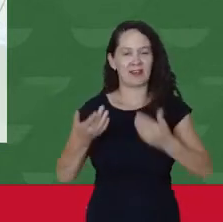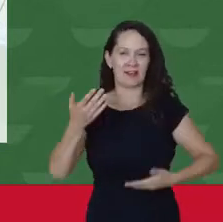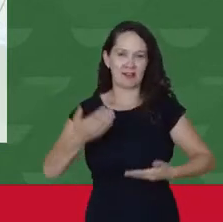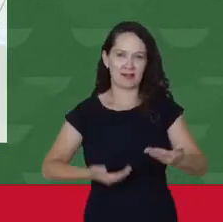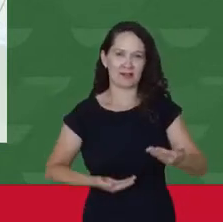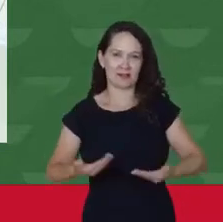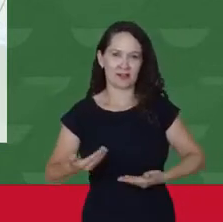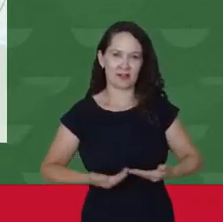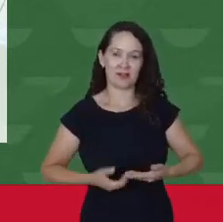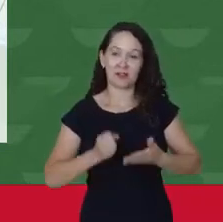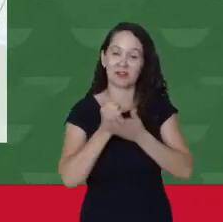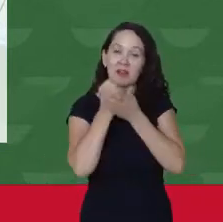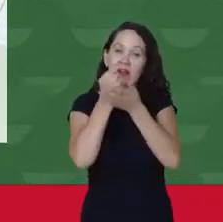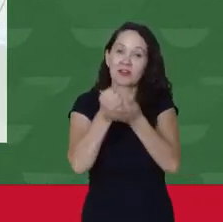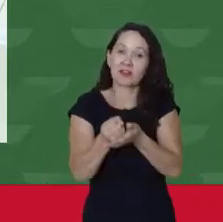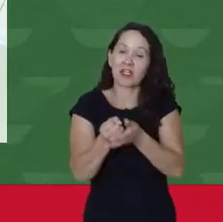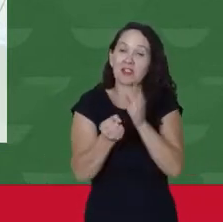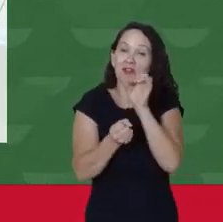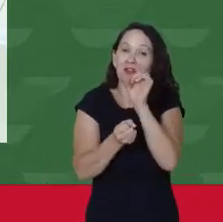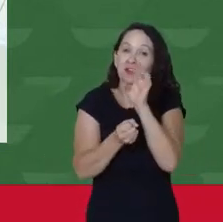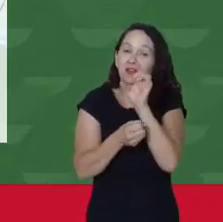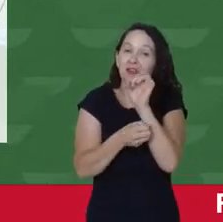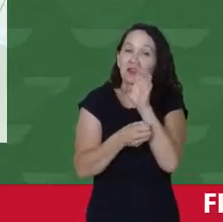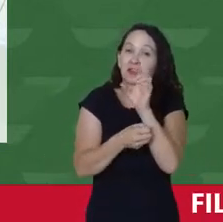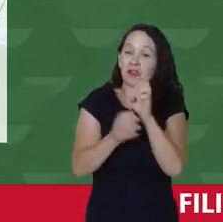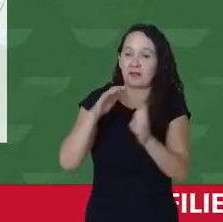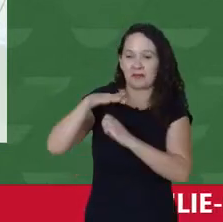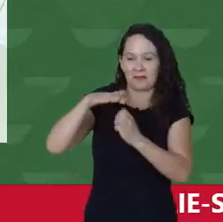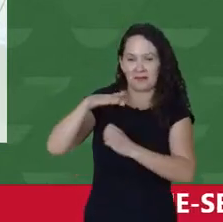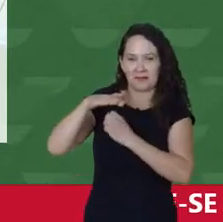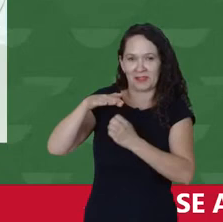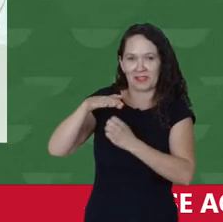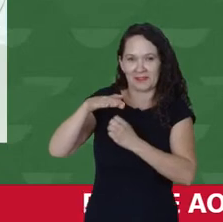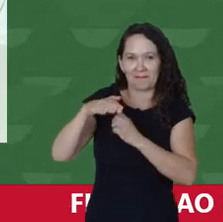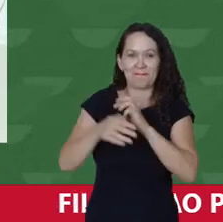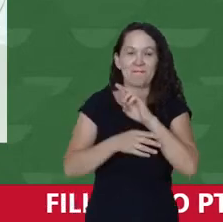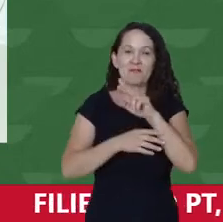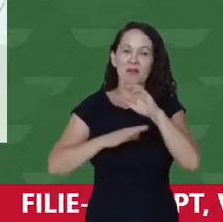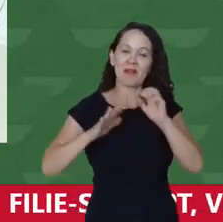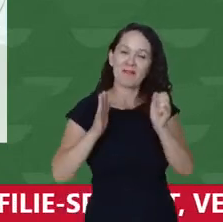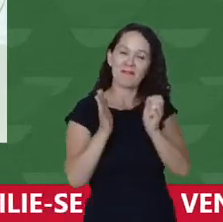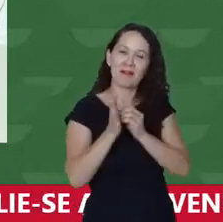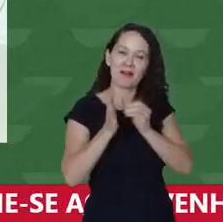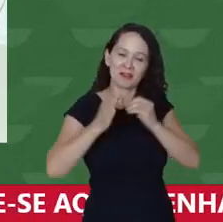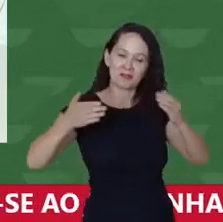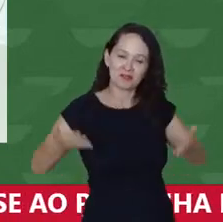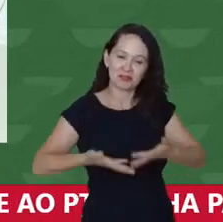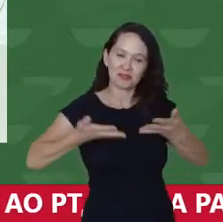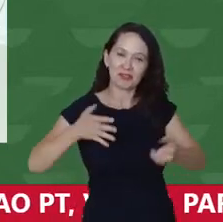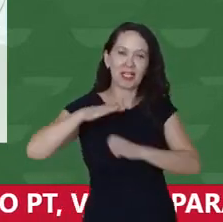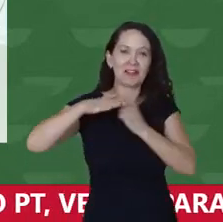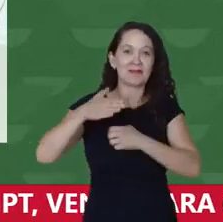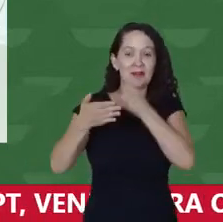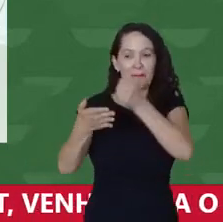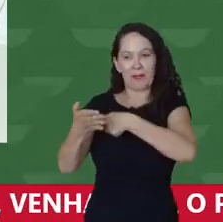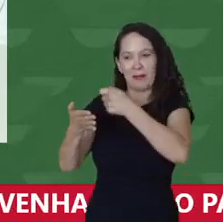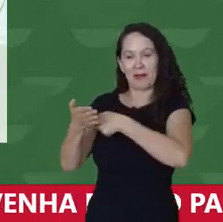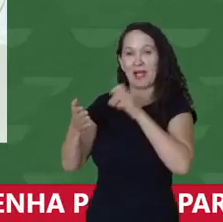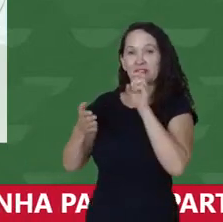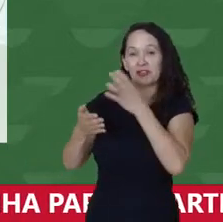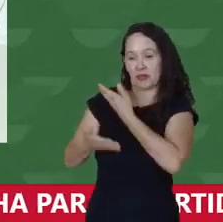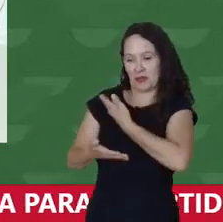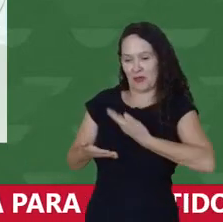serviço subsidiado, subsidiariamente feito apenas pela União e não mais estimulando os